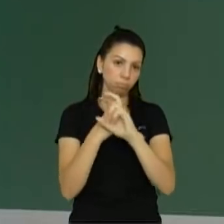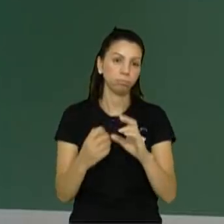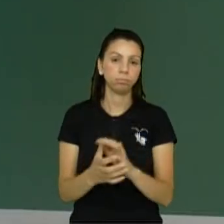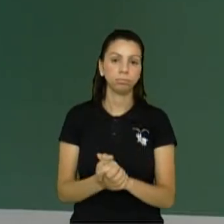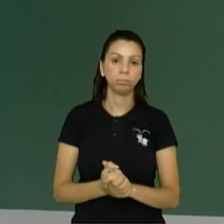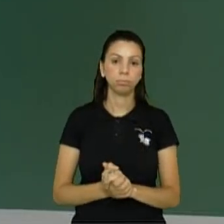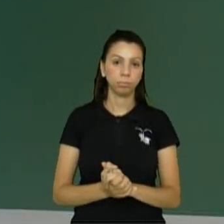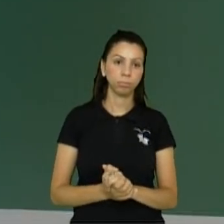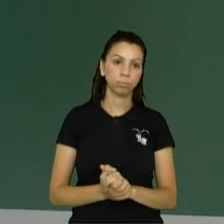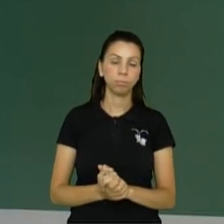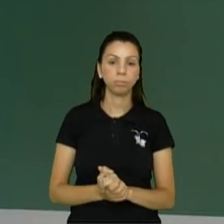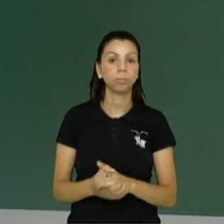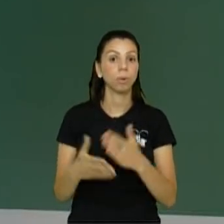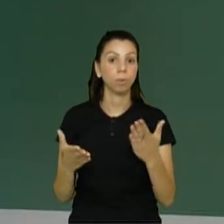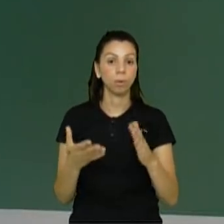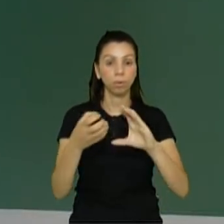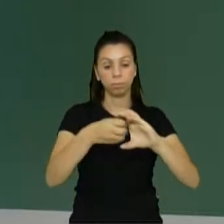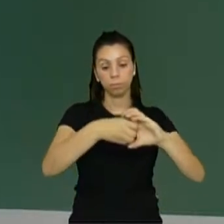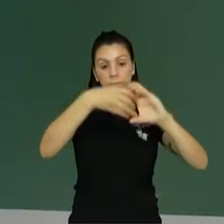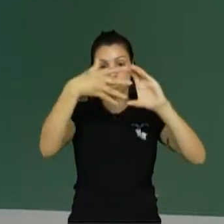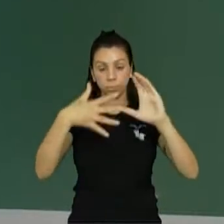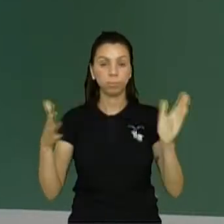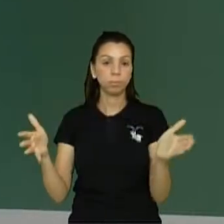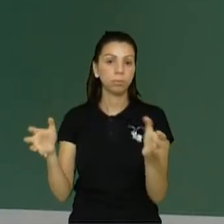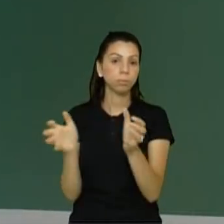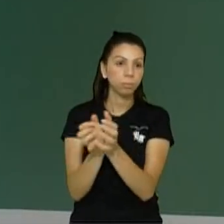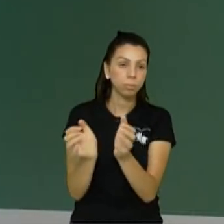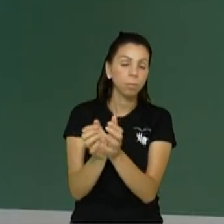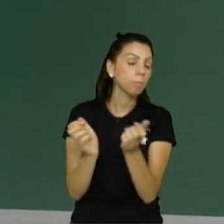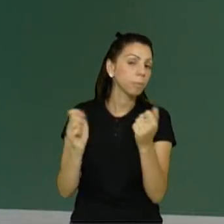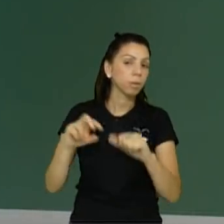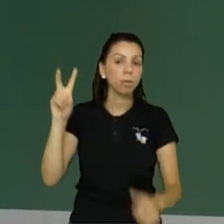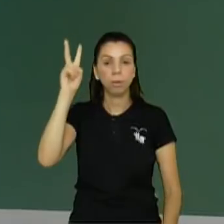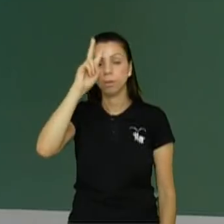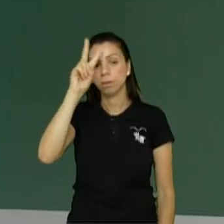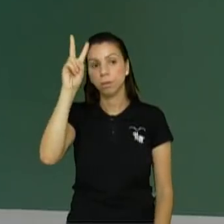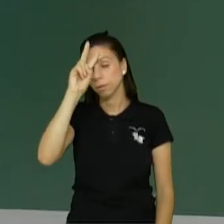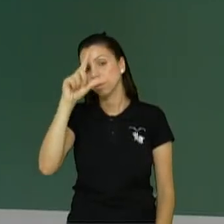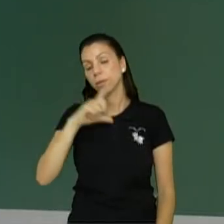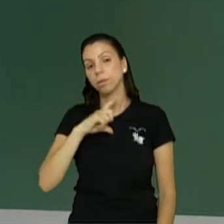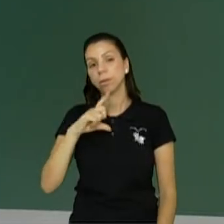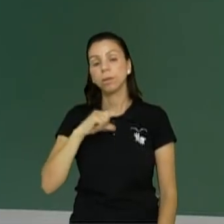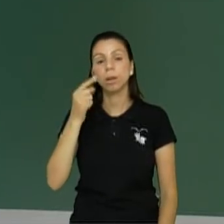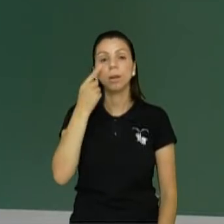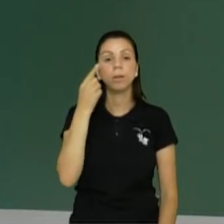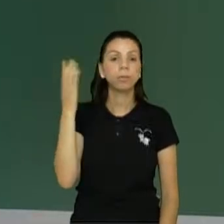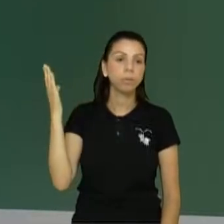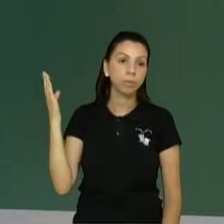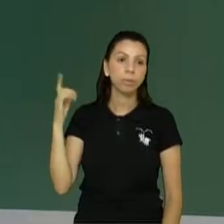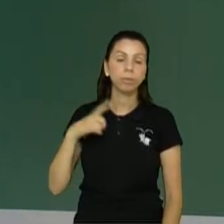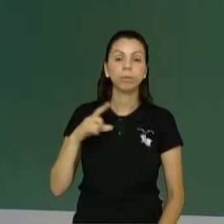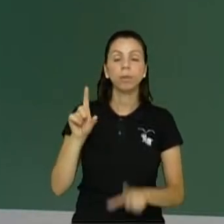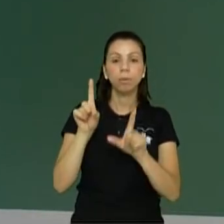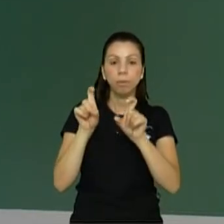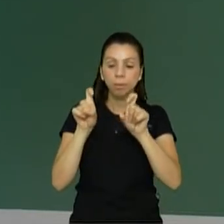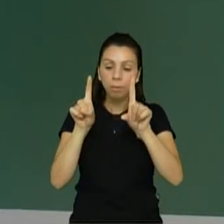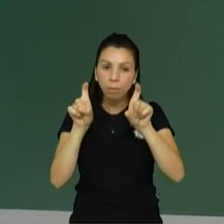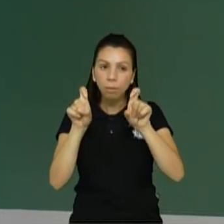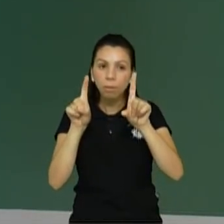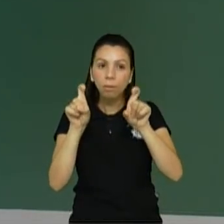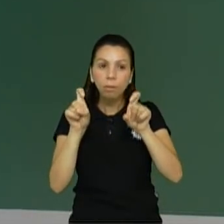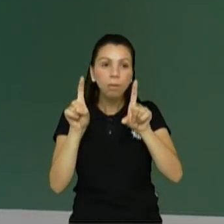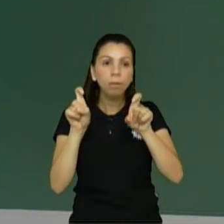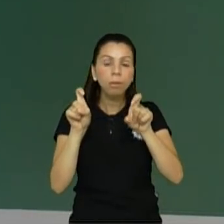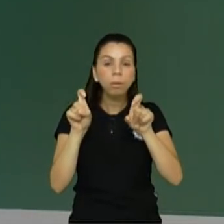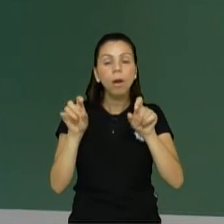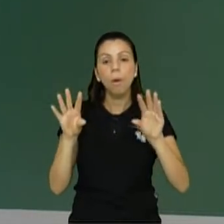gente vai falar das características do grupo, a gente também tem que lembrar que eles têm apêndices articulados. Se você analisar aqui, ó,